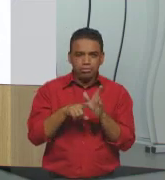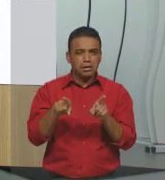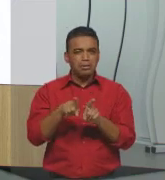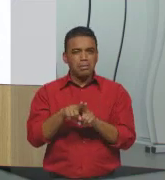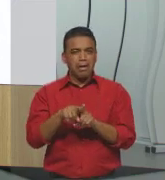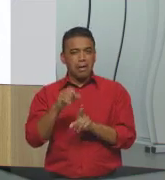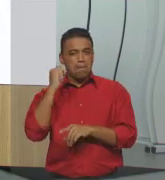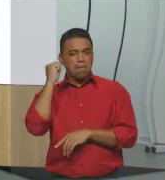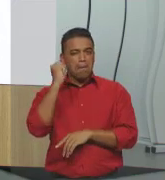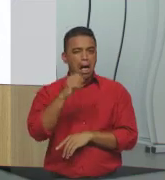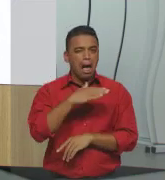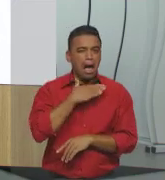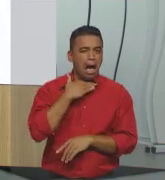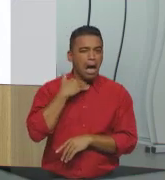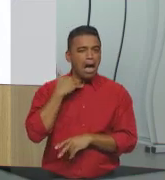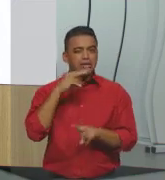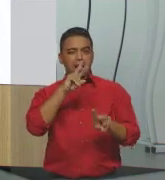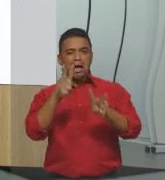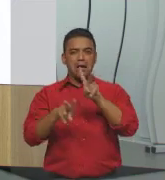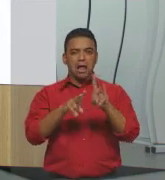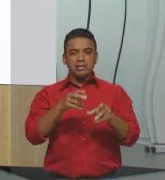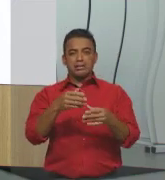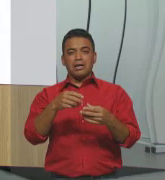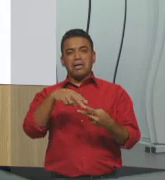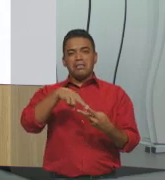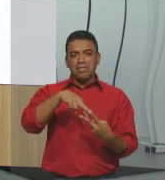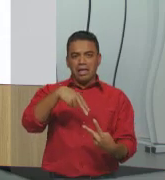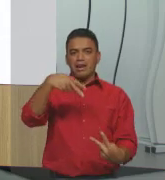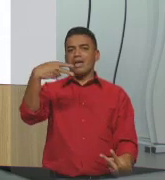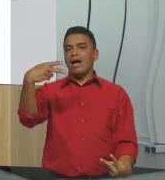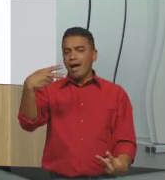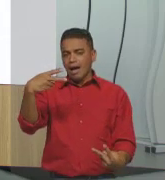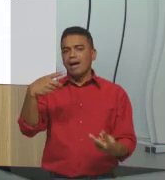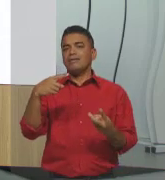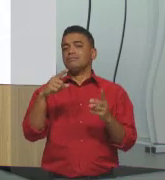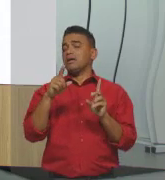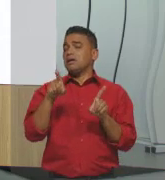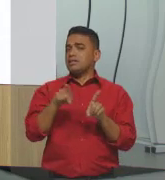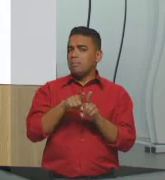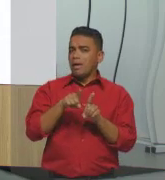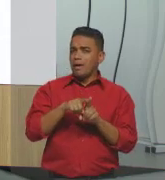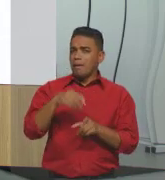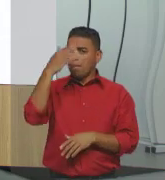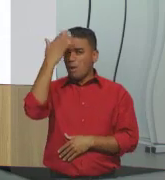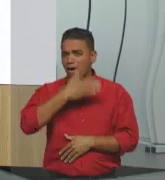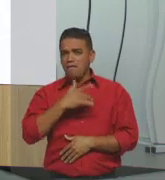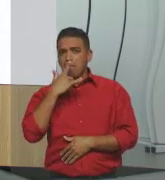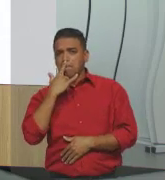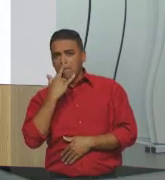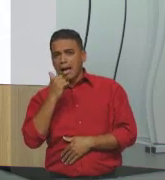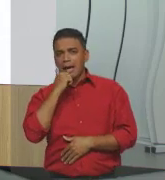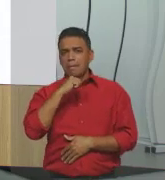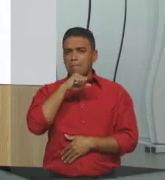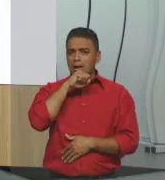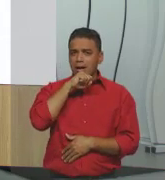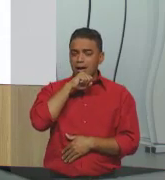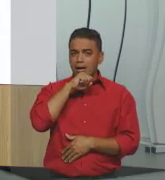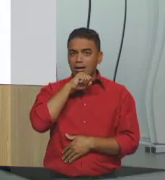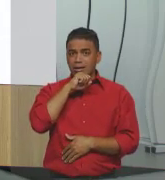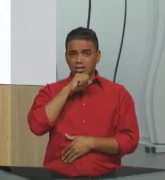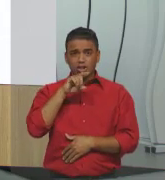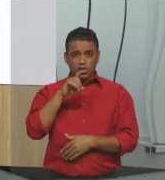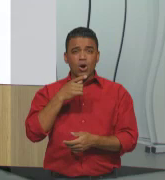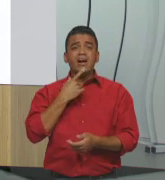a análise do DNA, a gente consegue fazer esse teste de paternidade. E tem que ser só com sangue? Não. Qualquer fragmento que